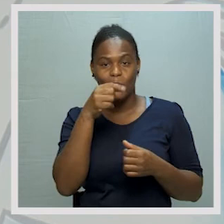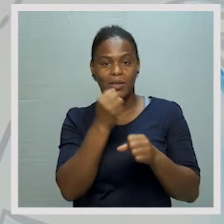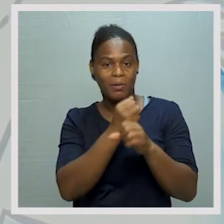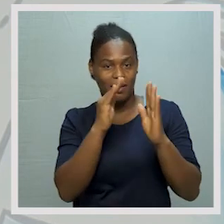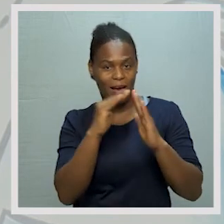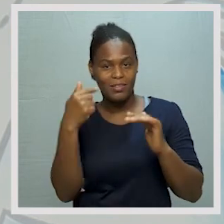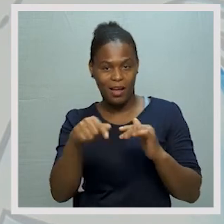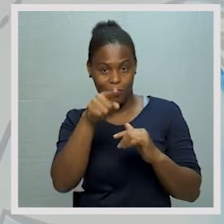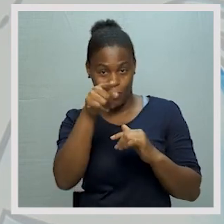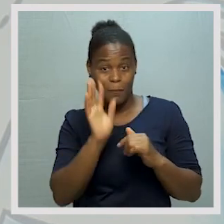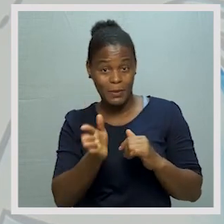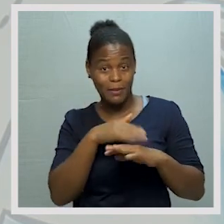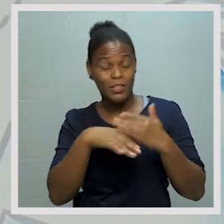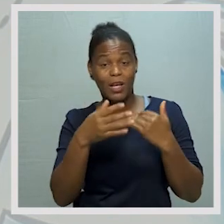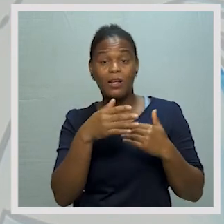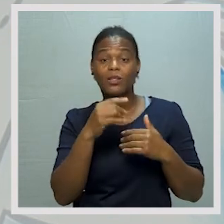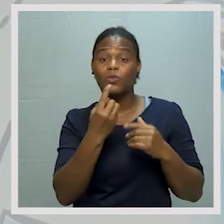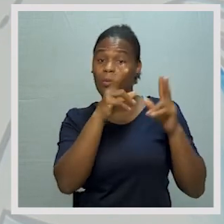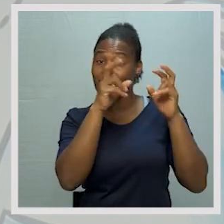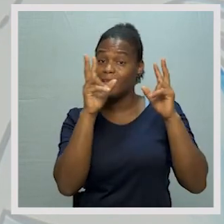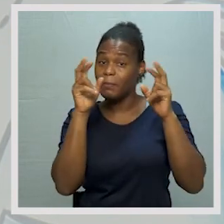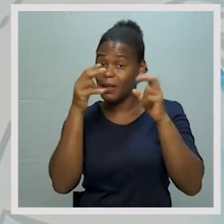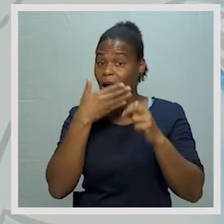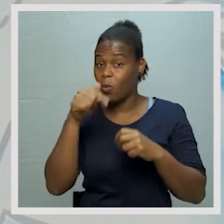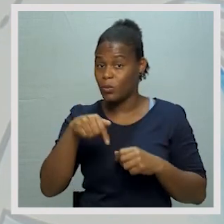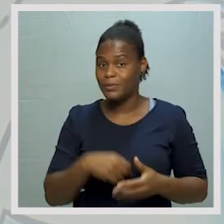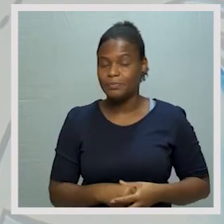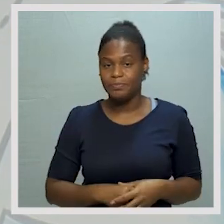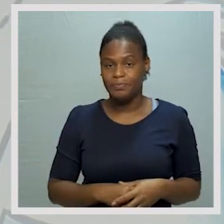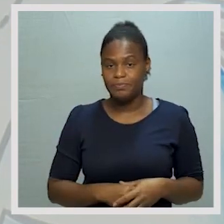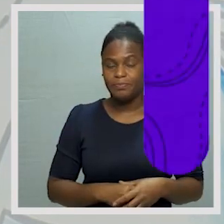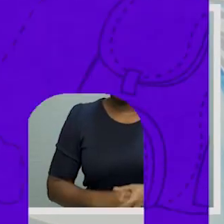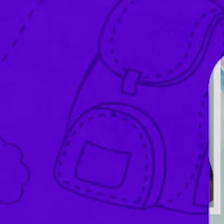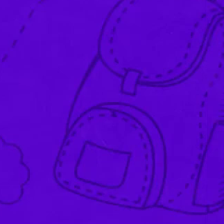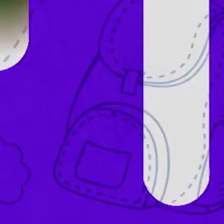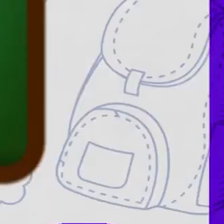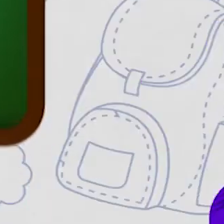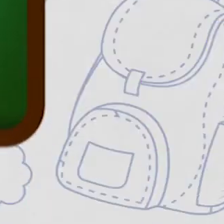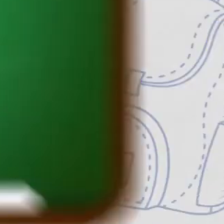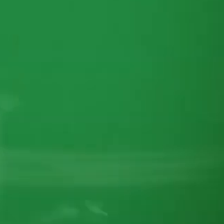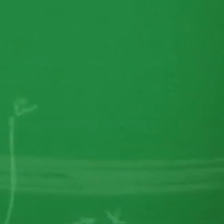pequeno trabalho de casa que vocês têm que fazer sobre esta matéria de hoje.